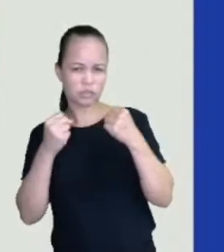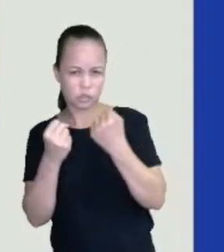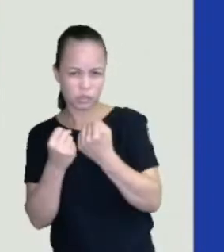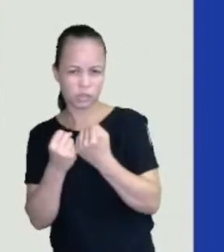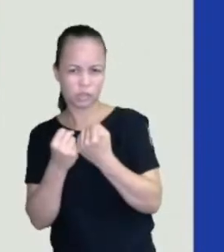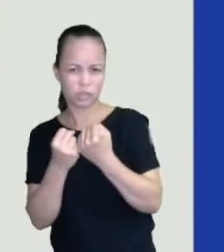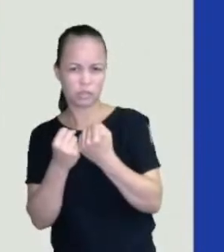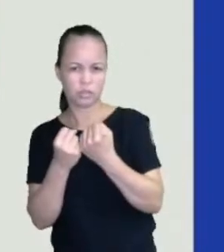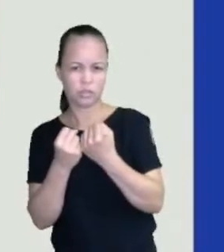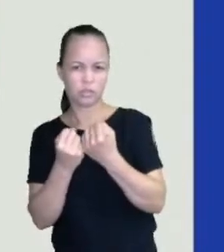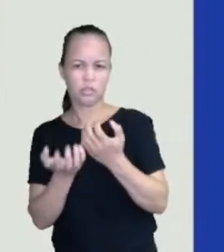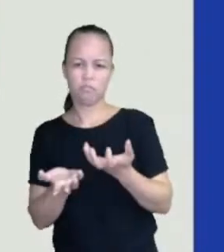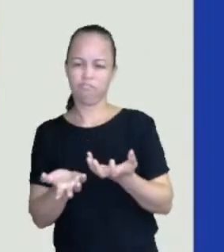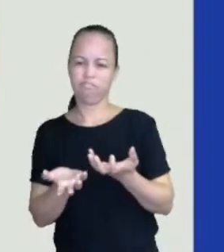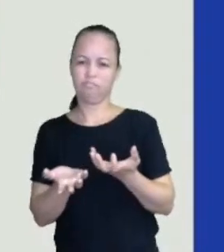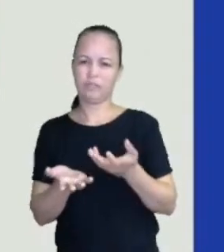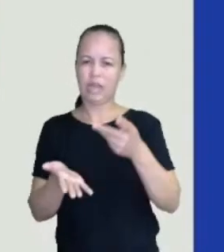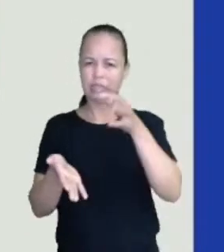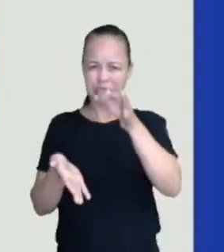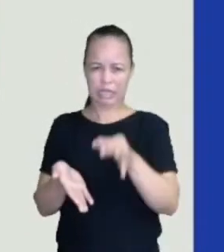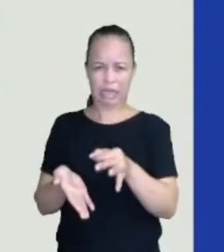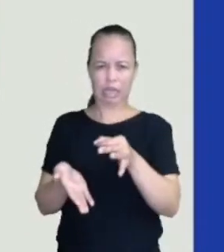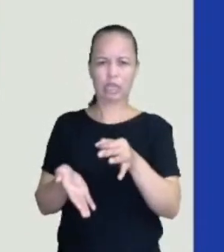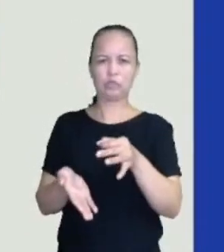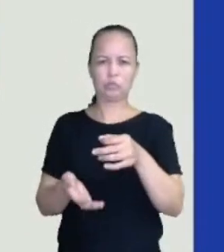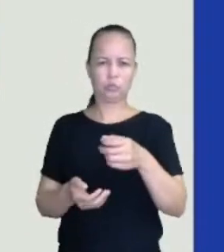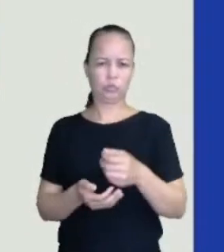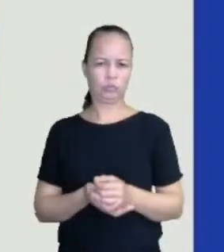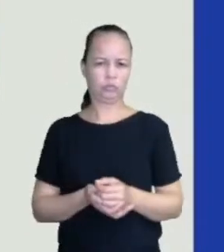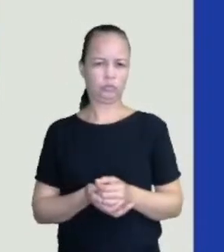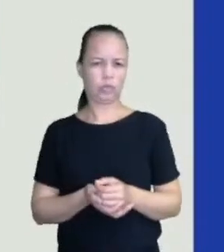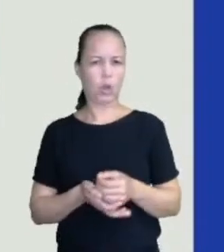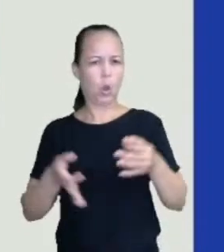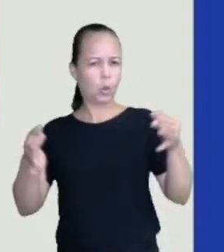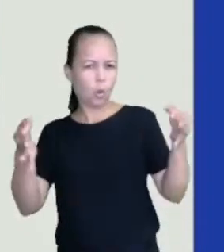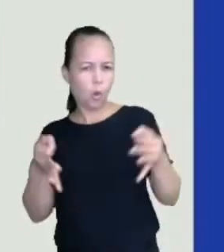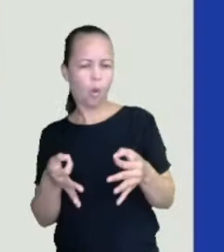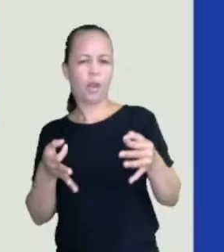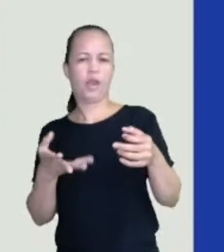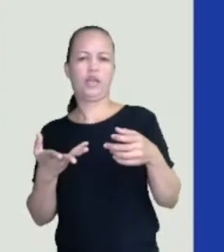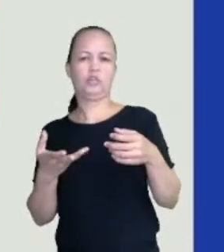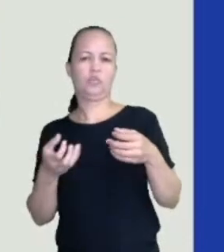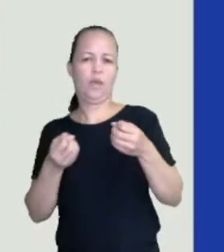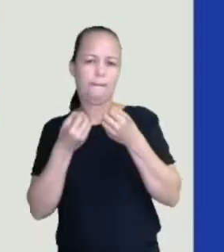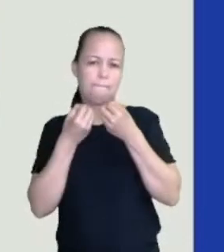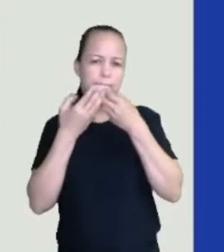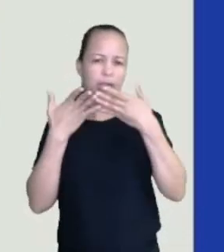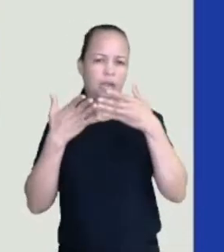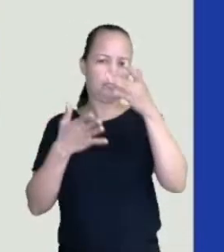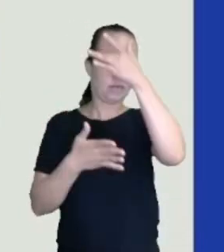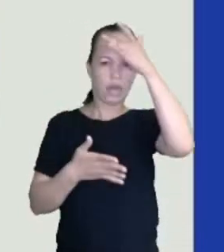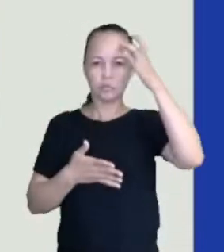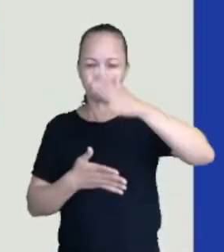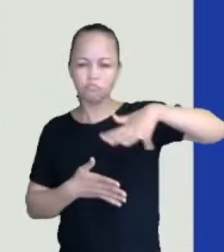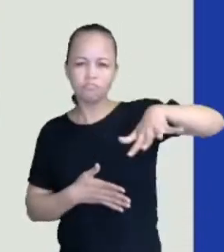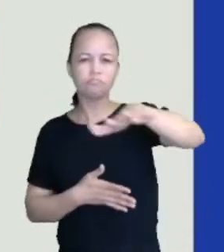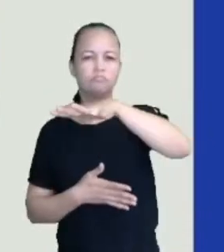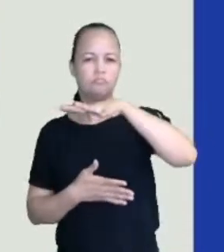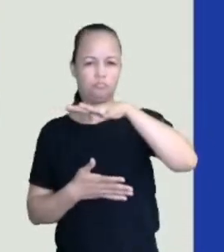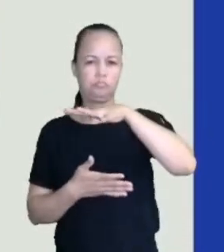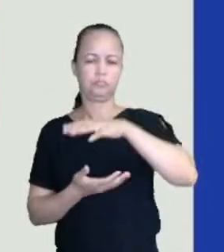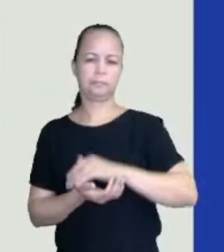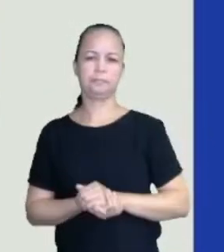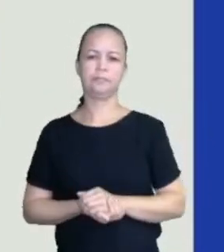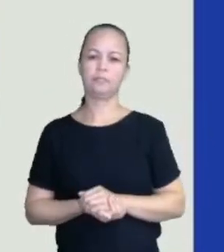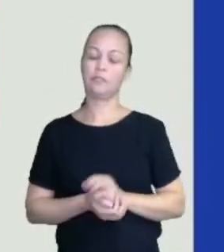sociedade, é certo, é correto, causa um bem maior a todos? Ou, se você olhar